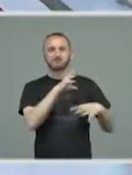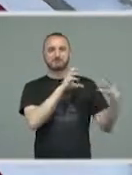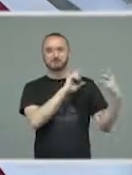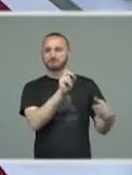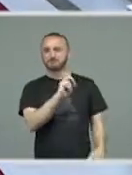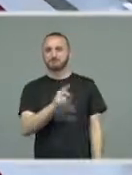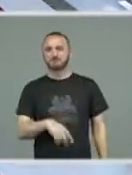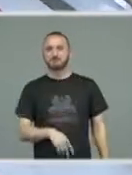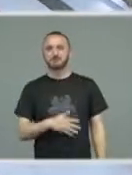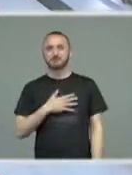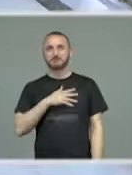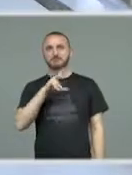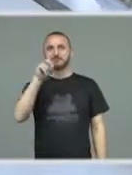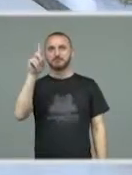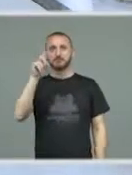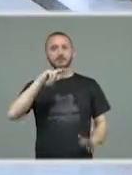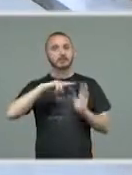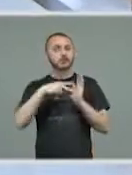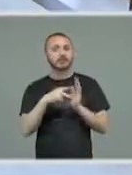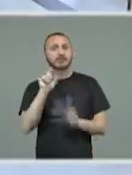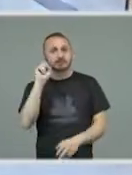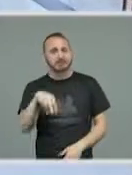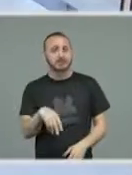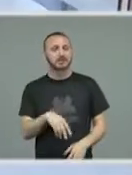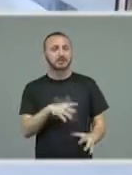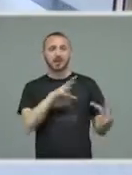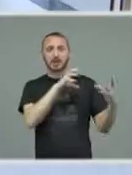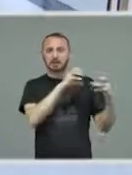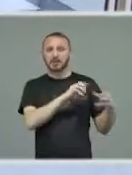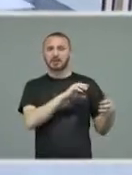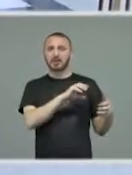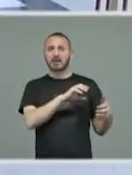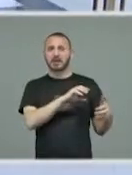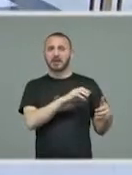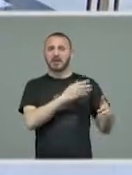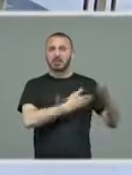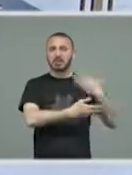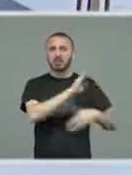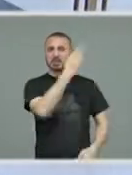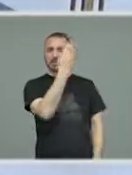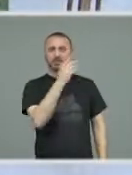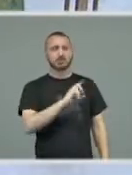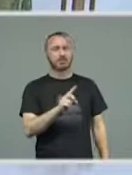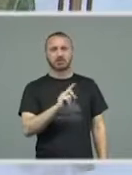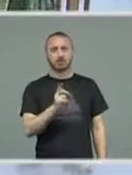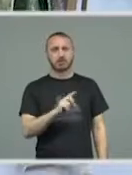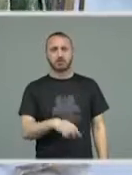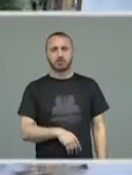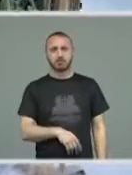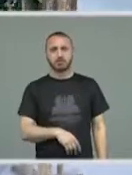Meu Deus, é isso mesmo, foi omitida, isso é cansaço das 24